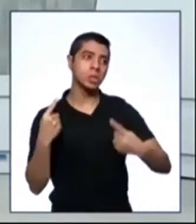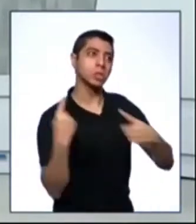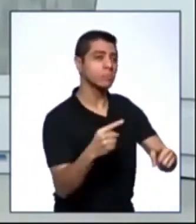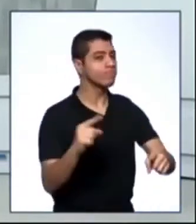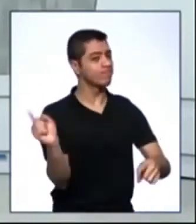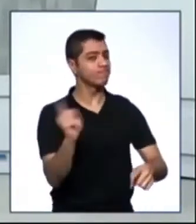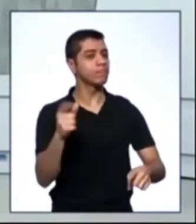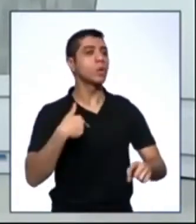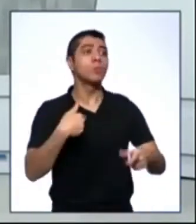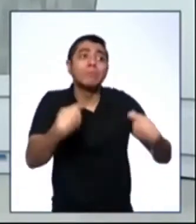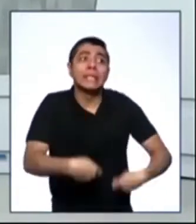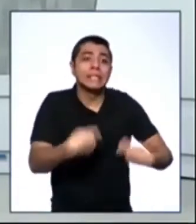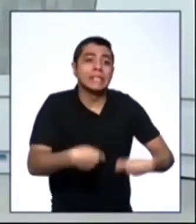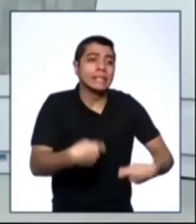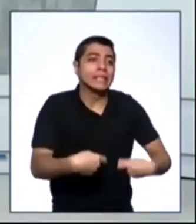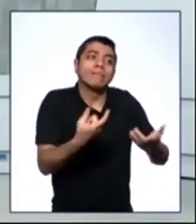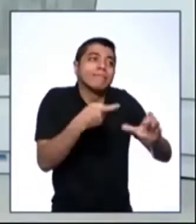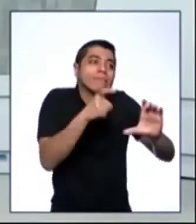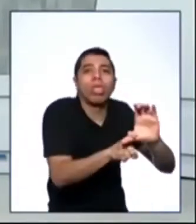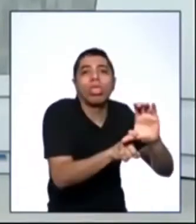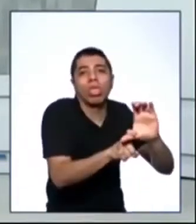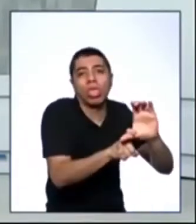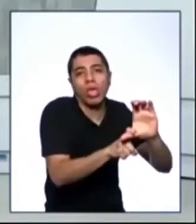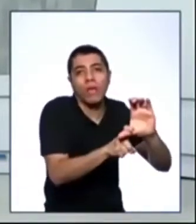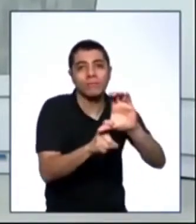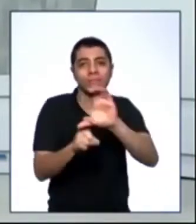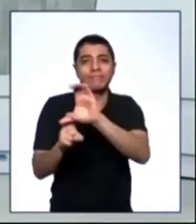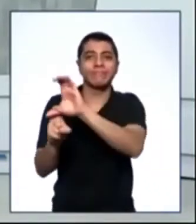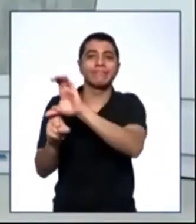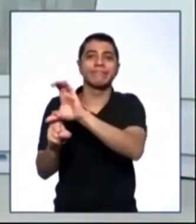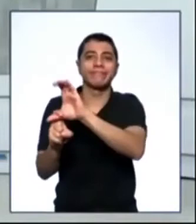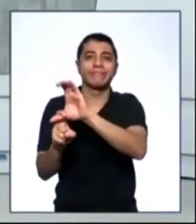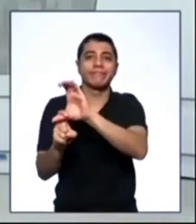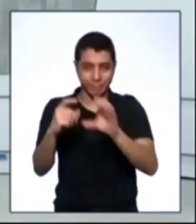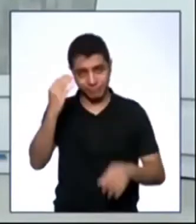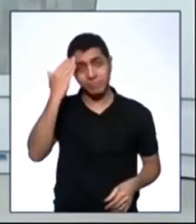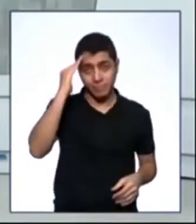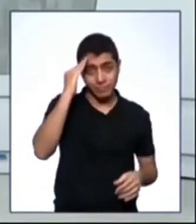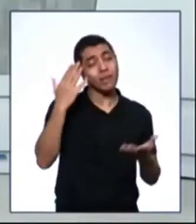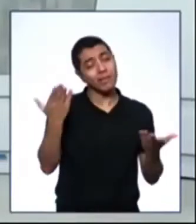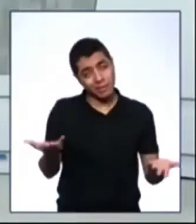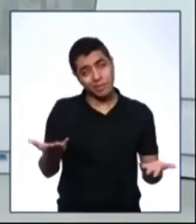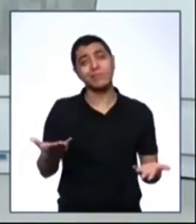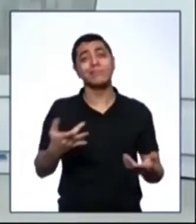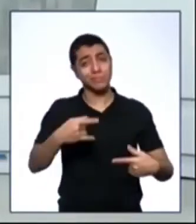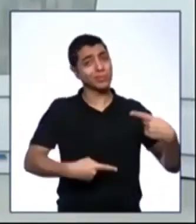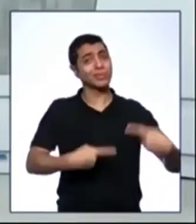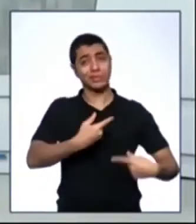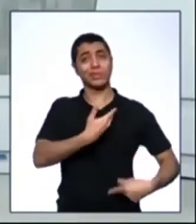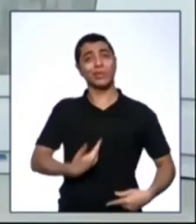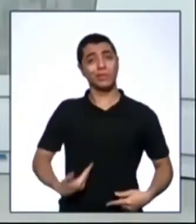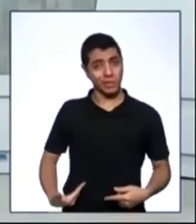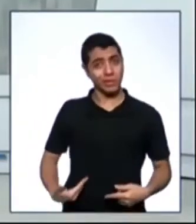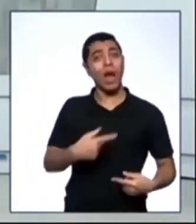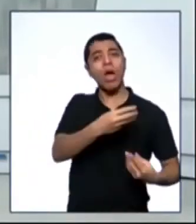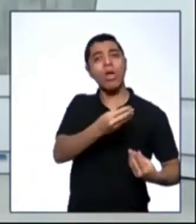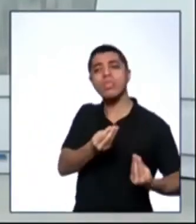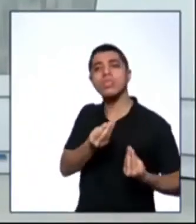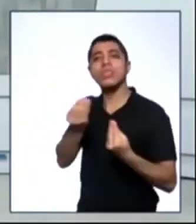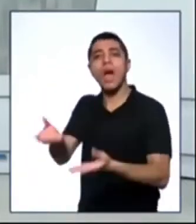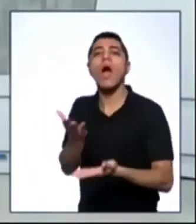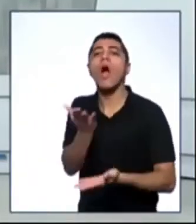Isso é muito importante. Então, a política do pão e circo é um projeto em que o Estado romano garante comida